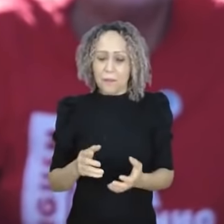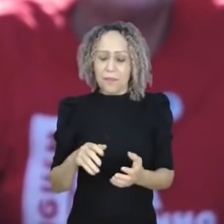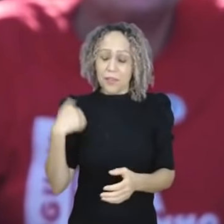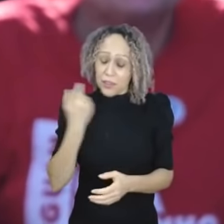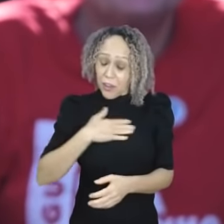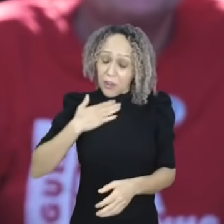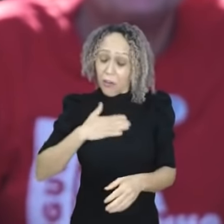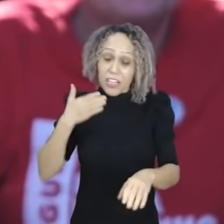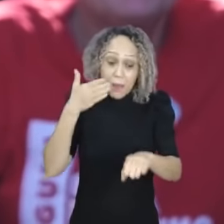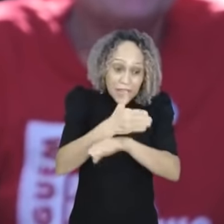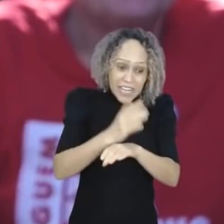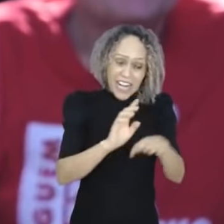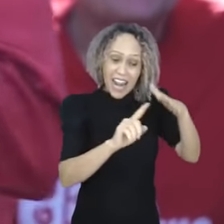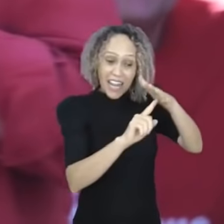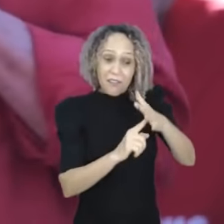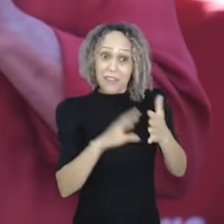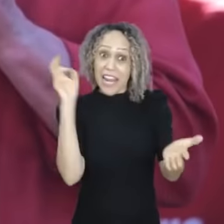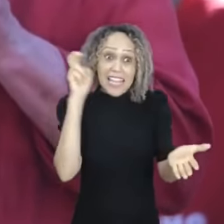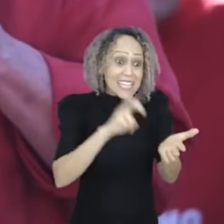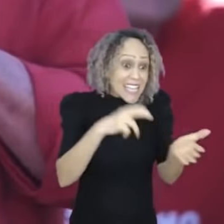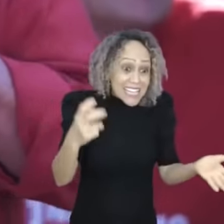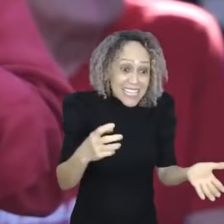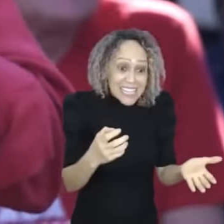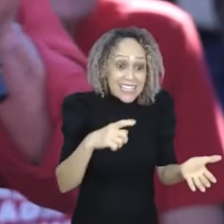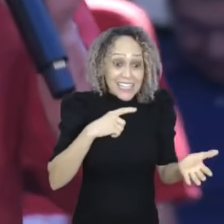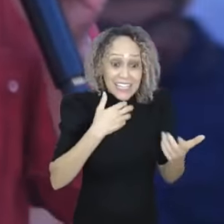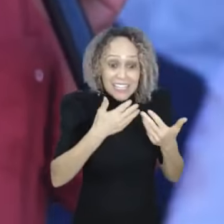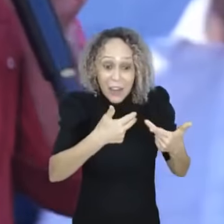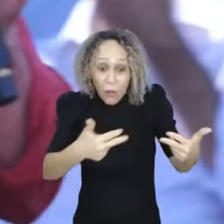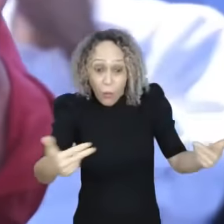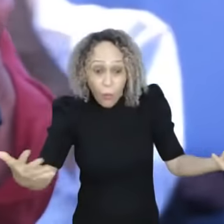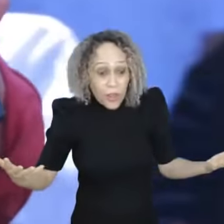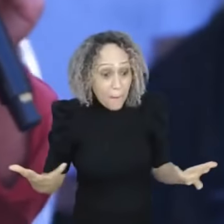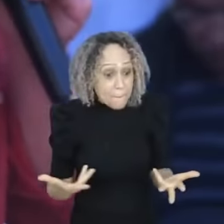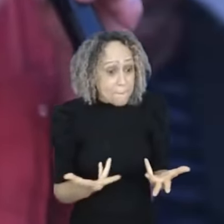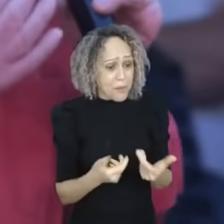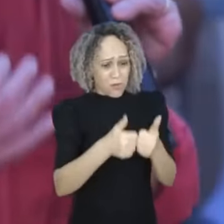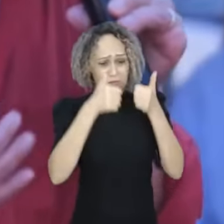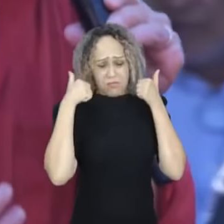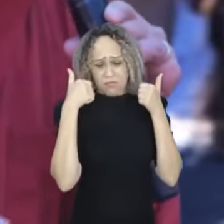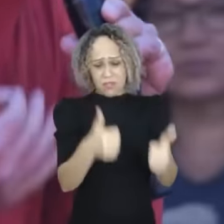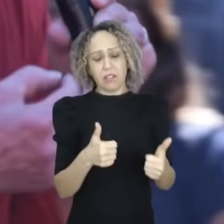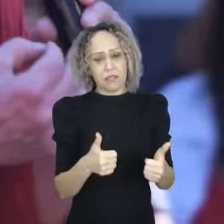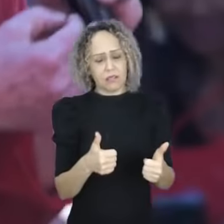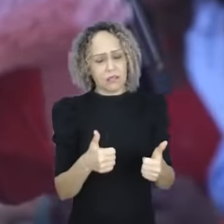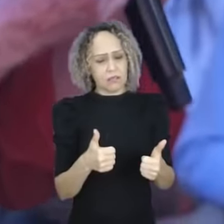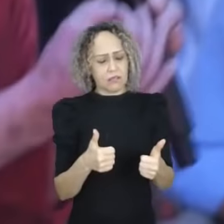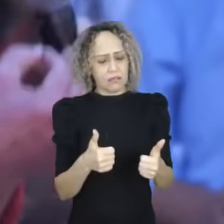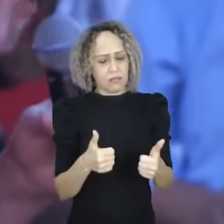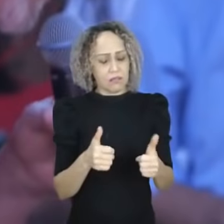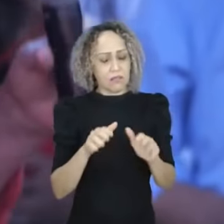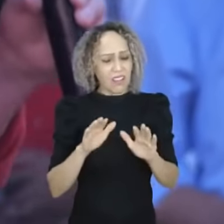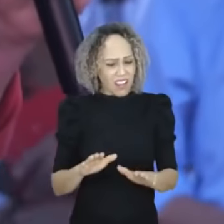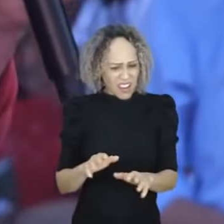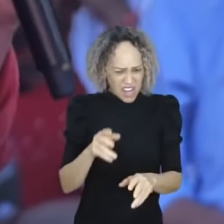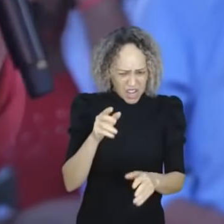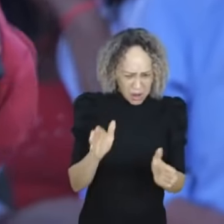terceira. Aí, se é para pobre mesmo, é para pobre. Não, ô, gente, que vergonha. Pobre gosta de comer